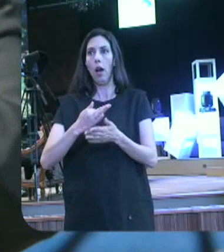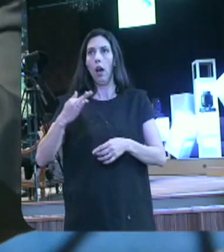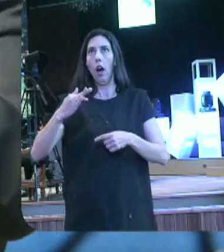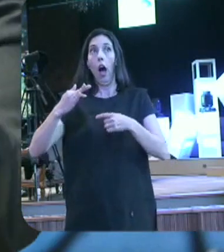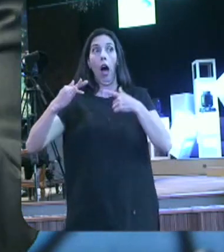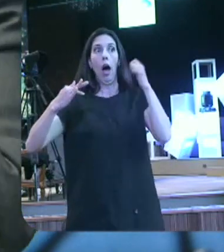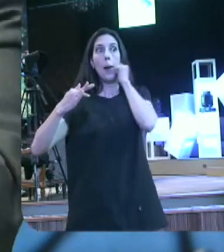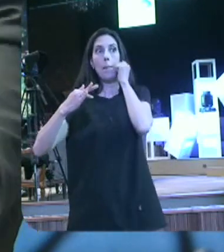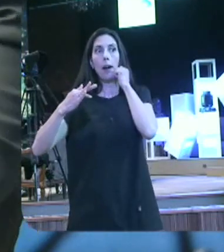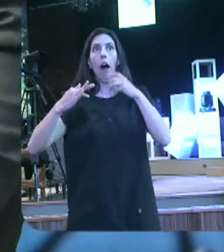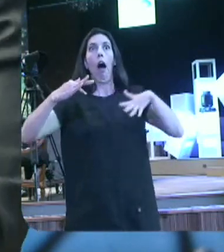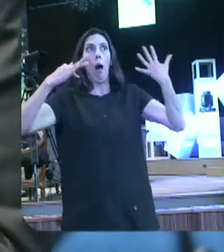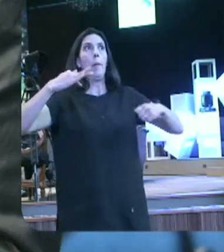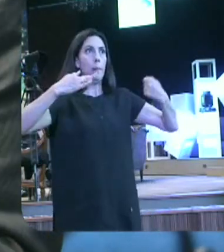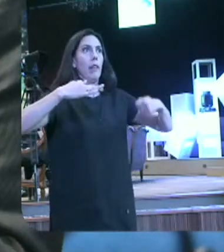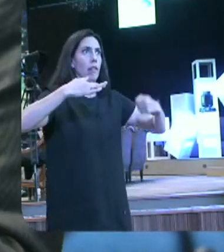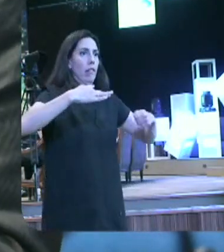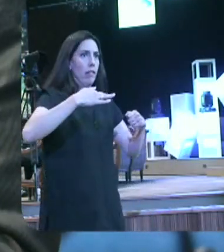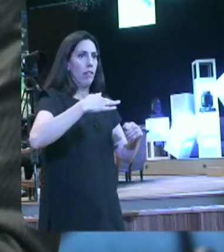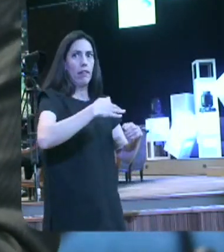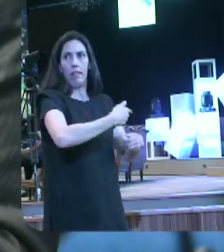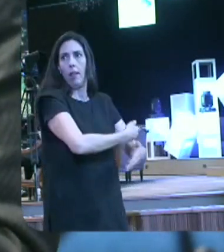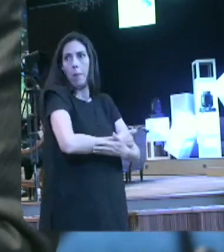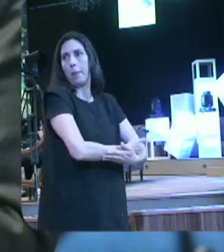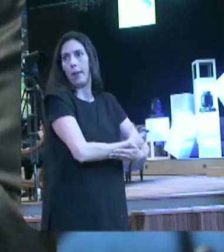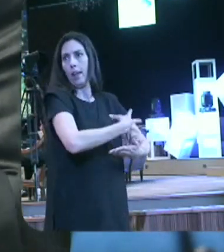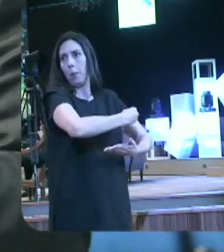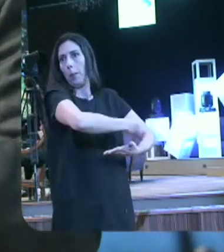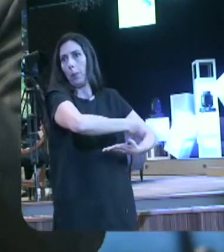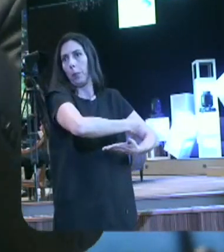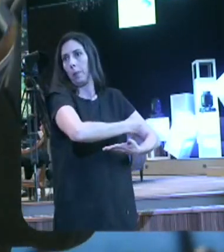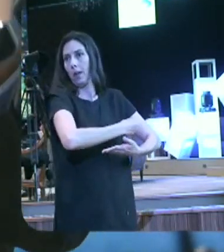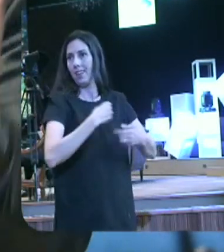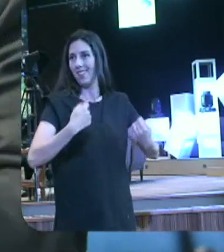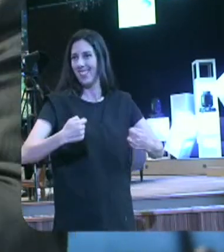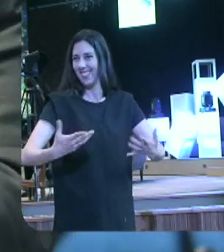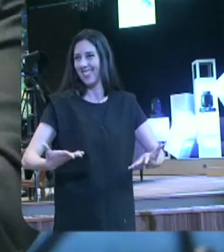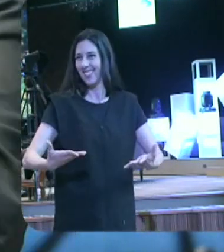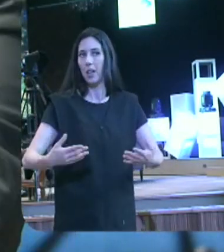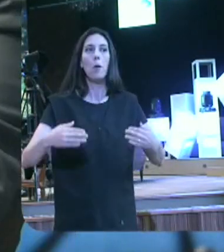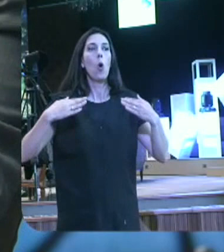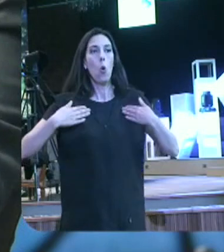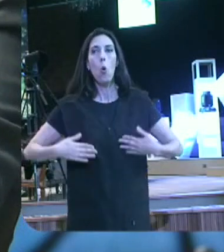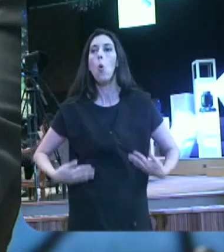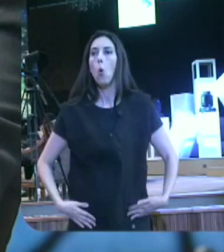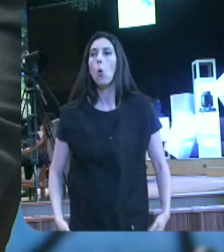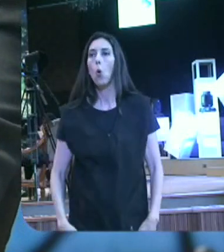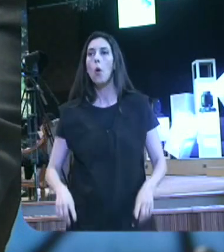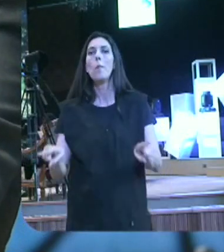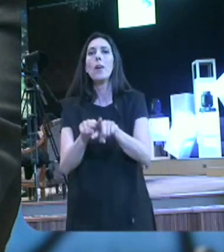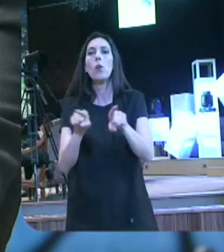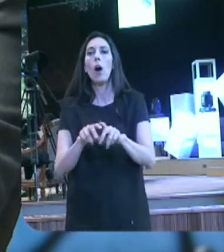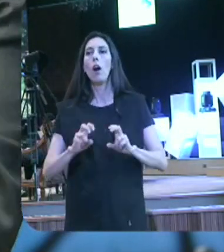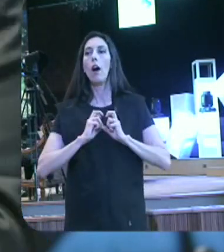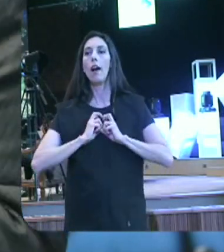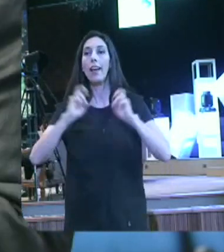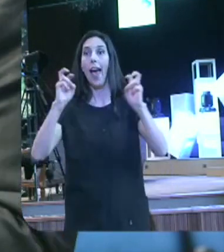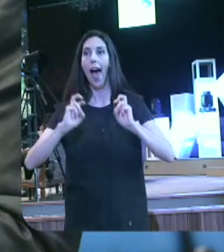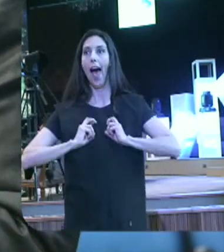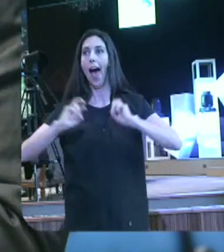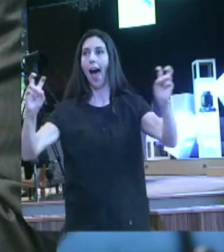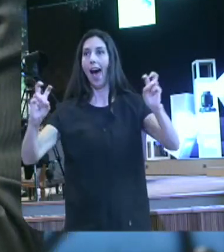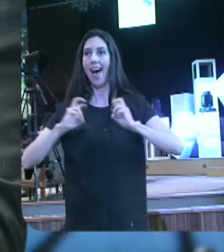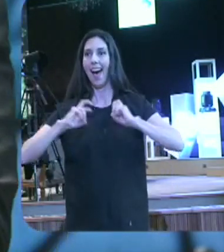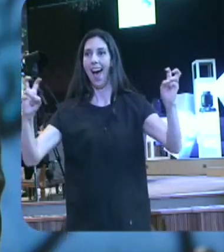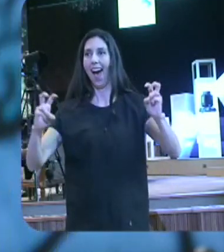Mesmo que ela desejasse esquecer o seu bebê, todo o seu corpo gritaria. E aí, mais